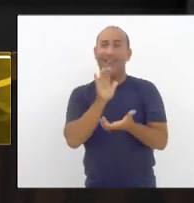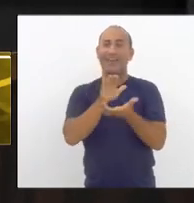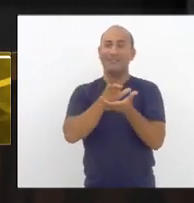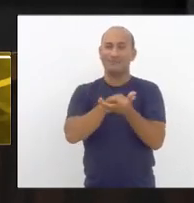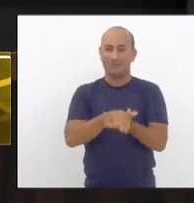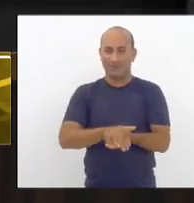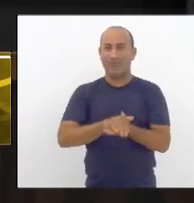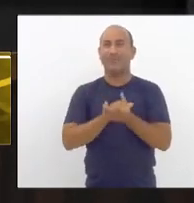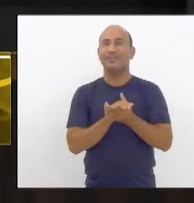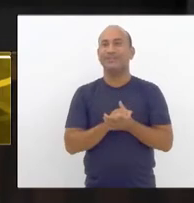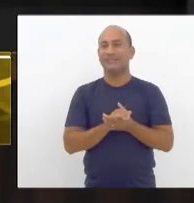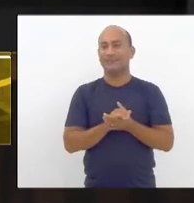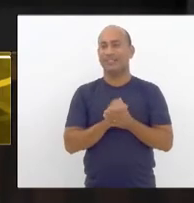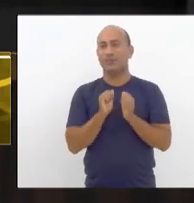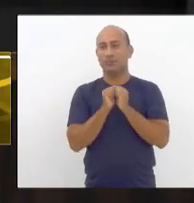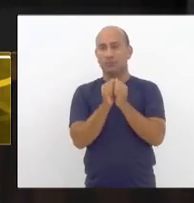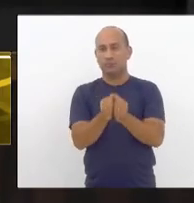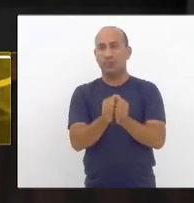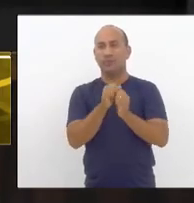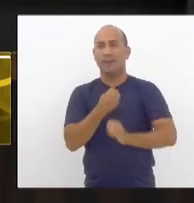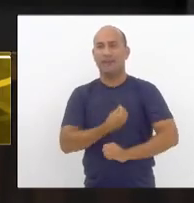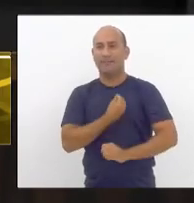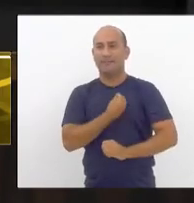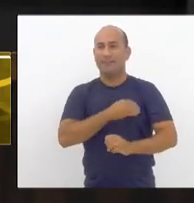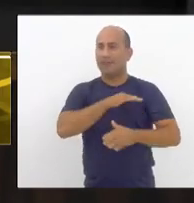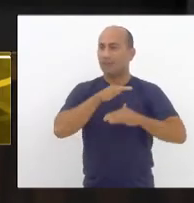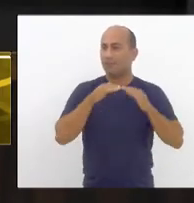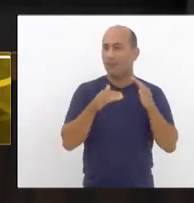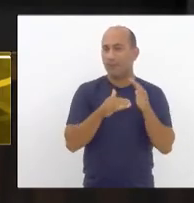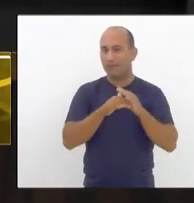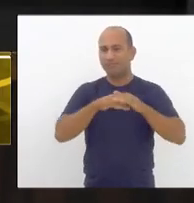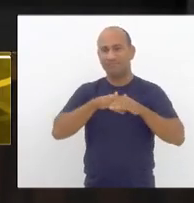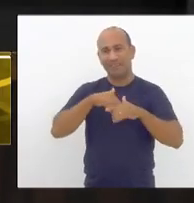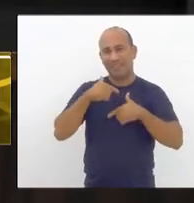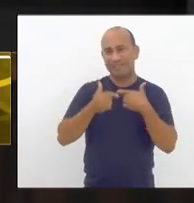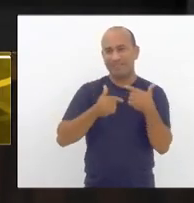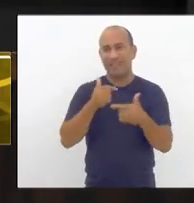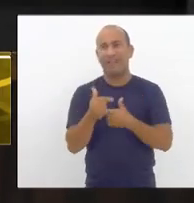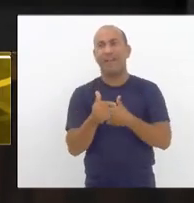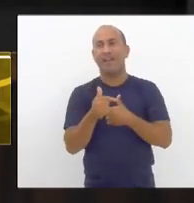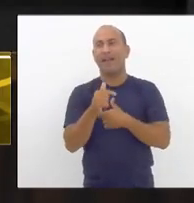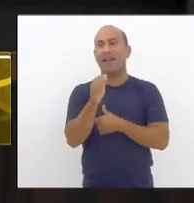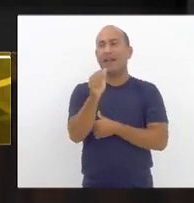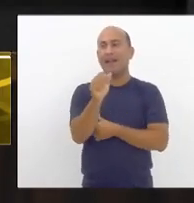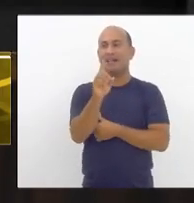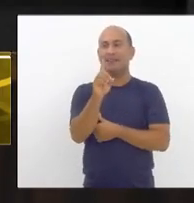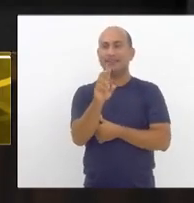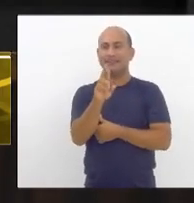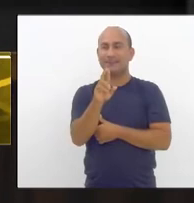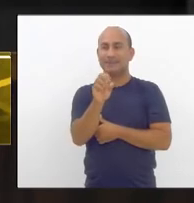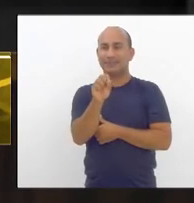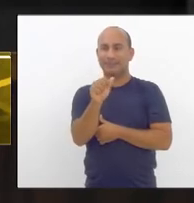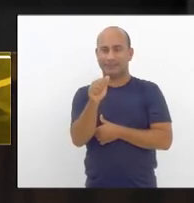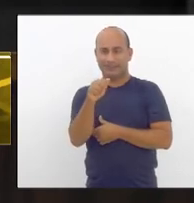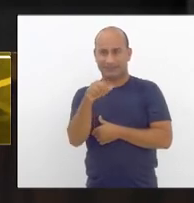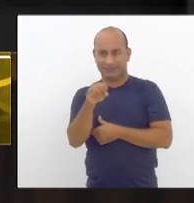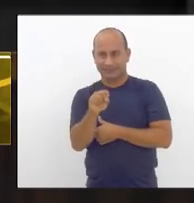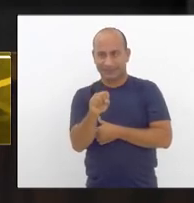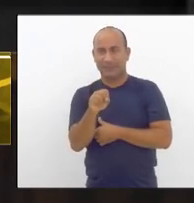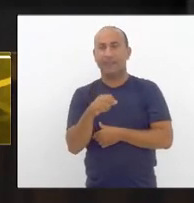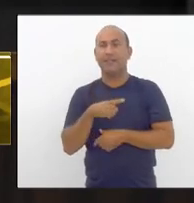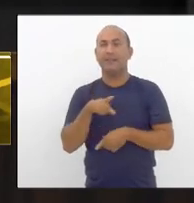só sei cumpre-se na vida e nos desafios Andressa Cabral e por sua filha Valentina